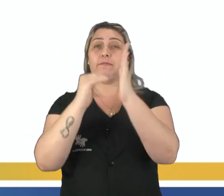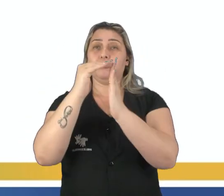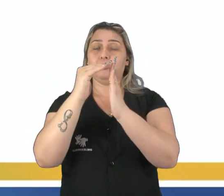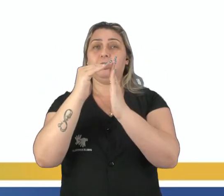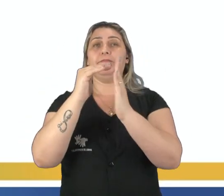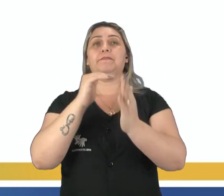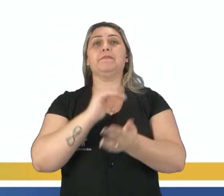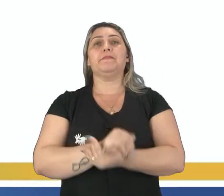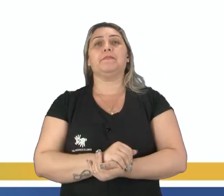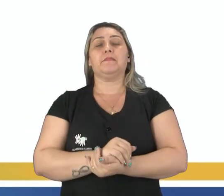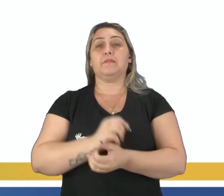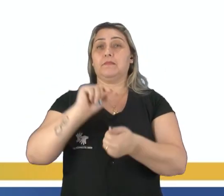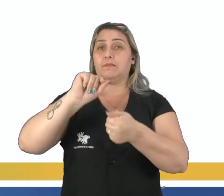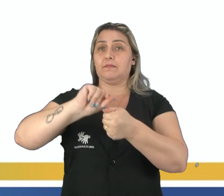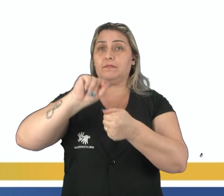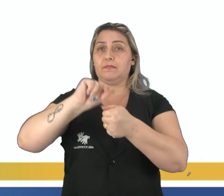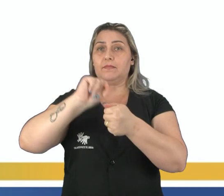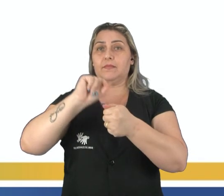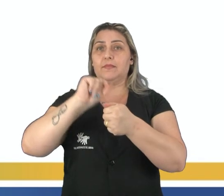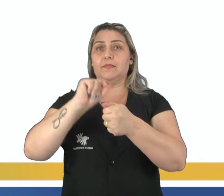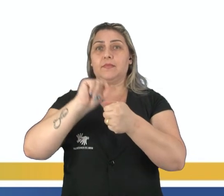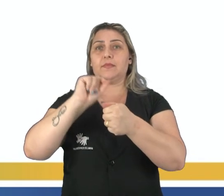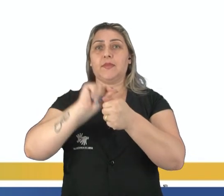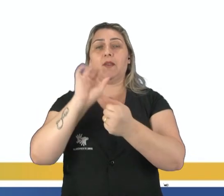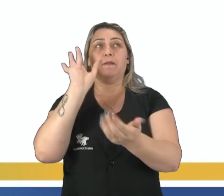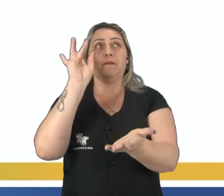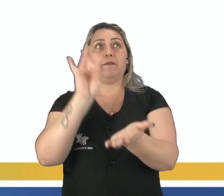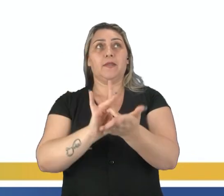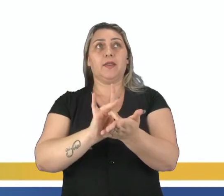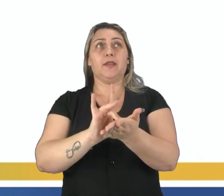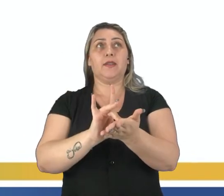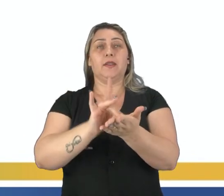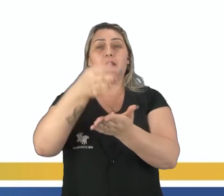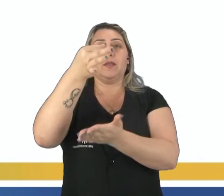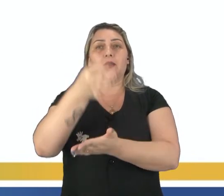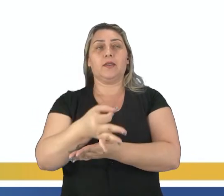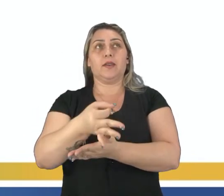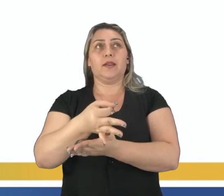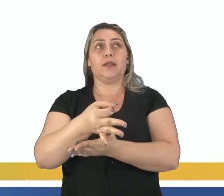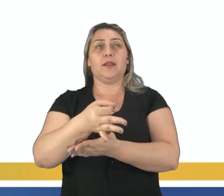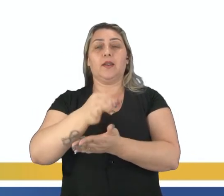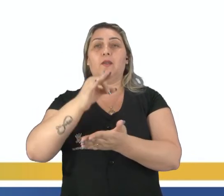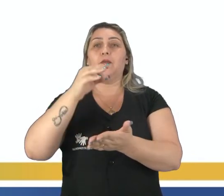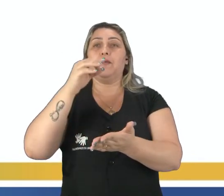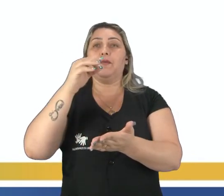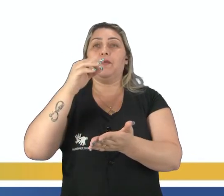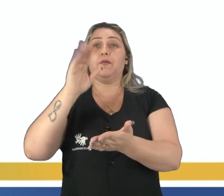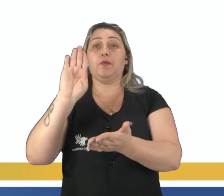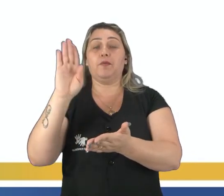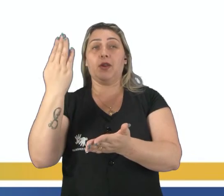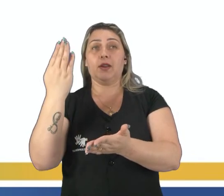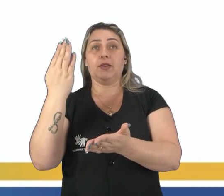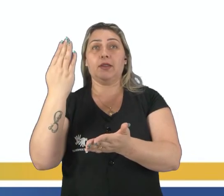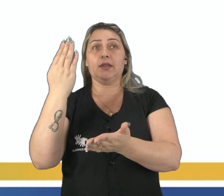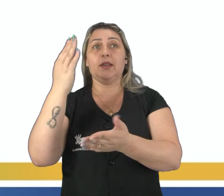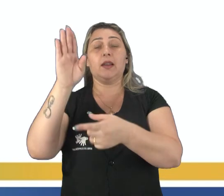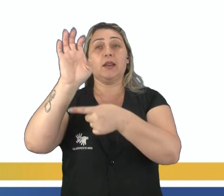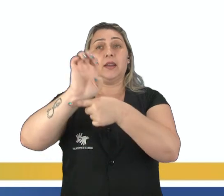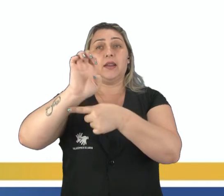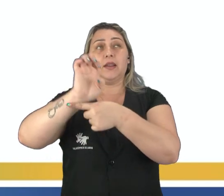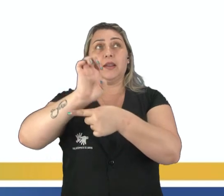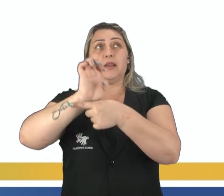É justamente isso que vai fazer a questão se tornar verdadeira, correta ou incorreta. Então, no caso, a opção é a opção